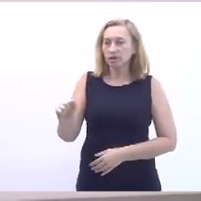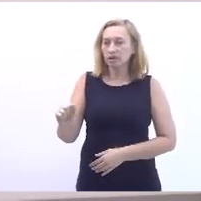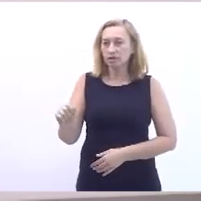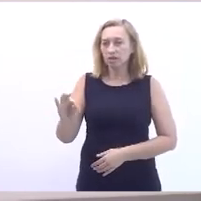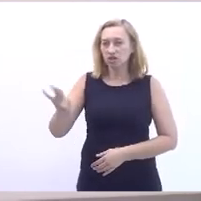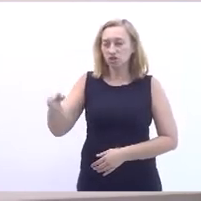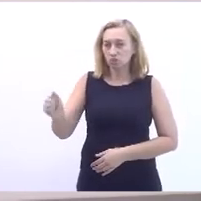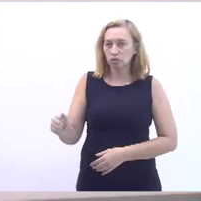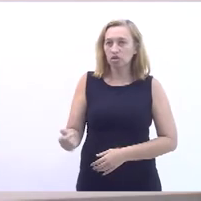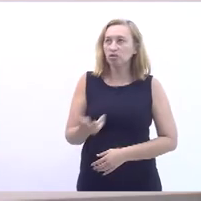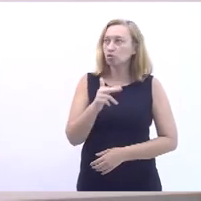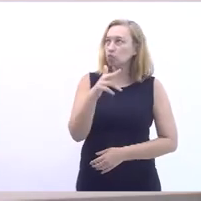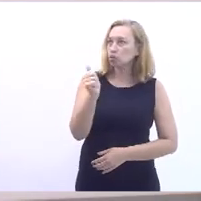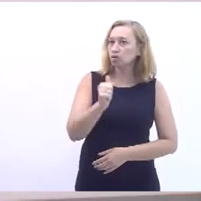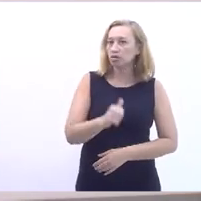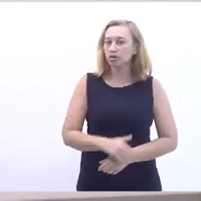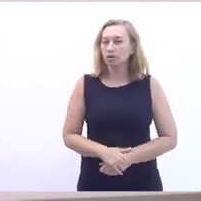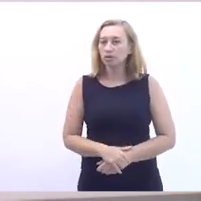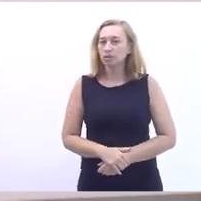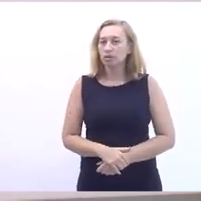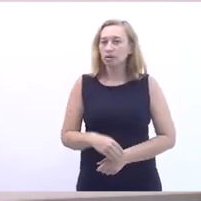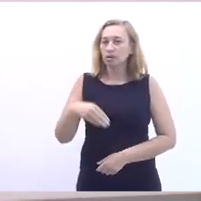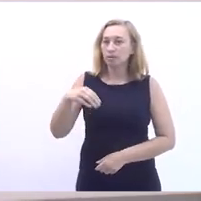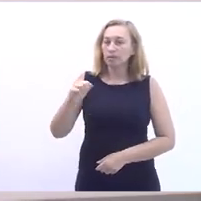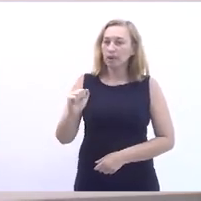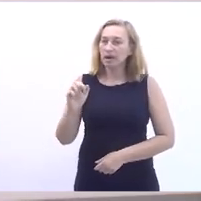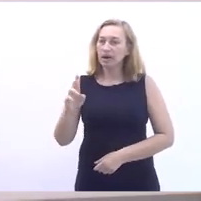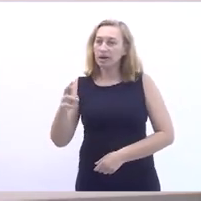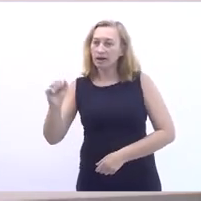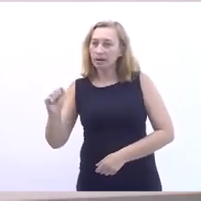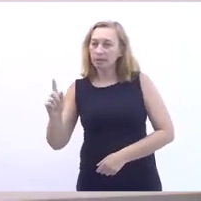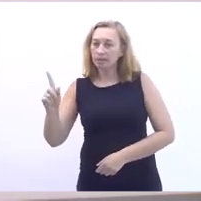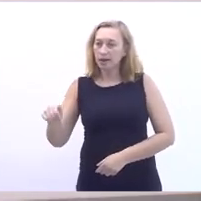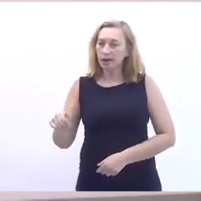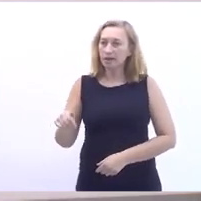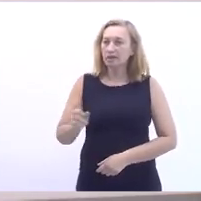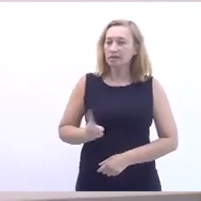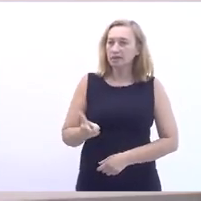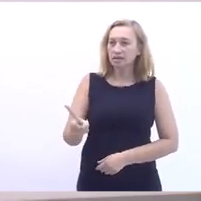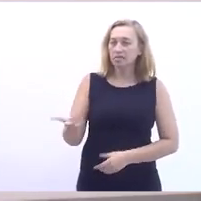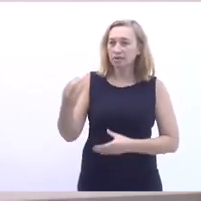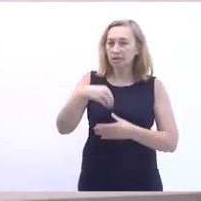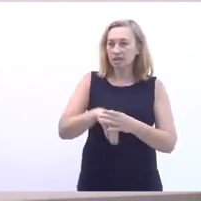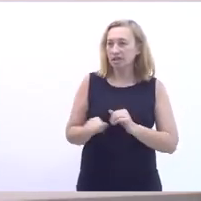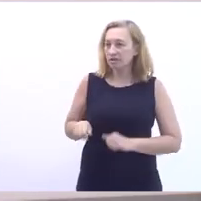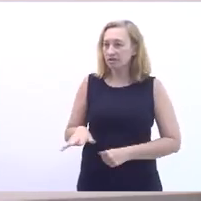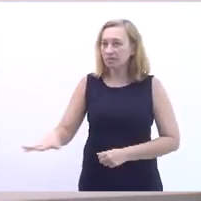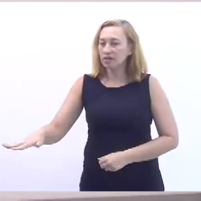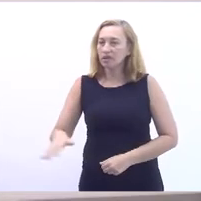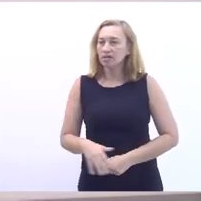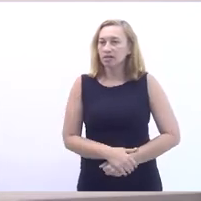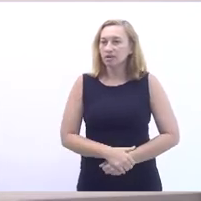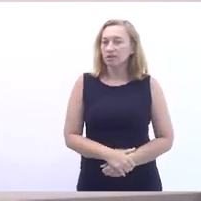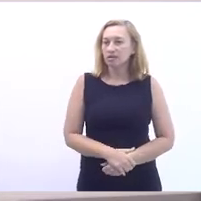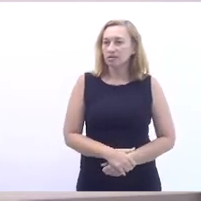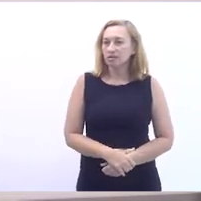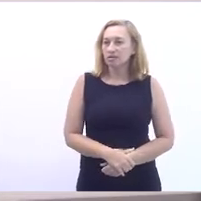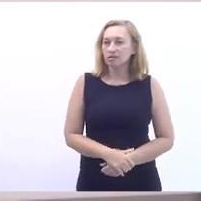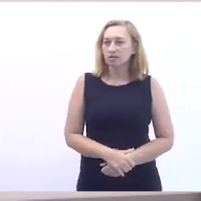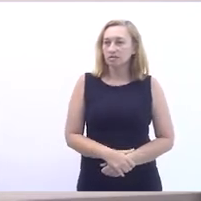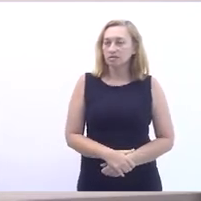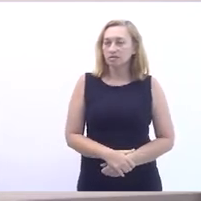Ele nunca tá na no Maramar ele tá sempre na favela e para gente